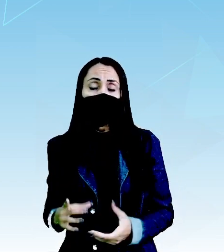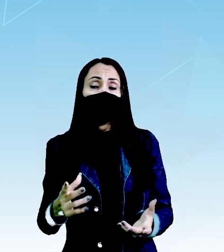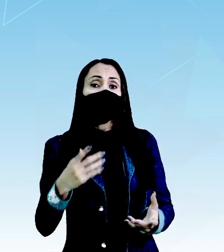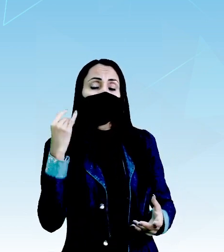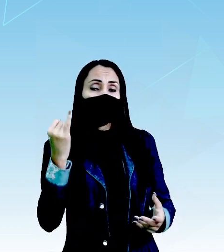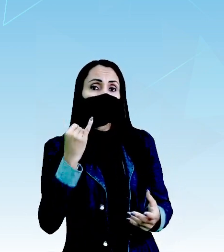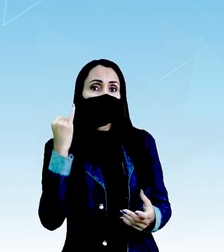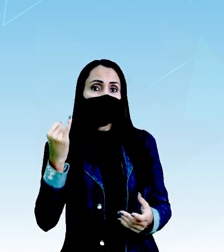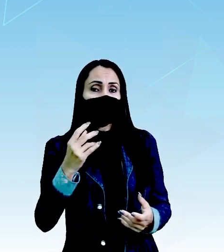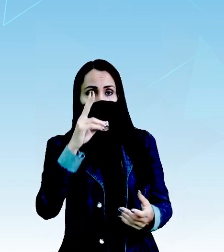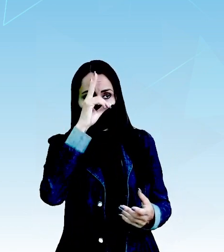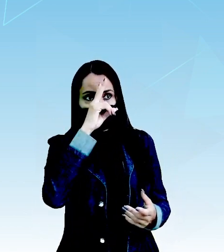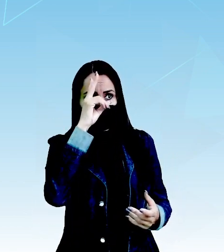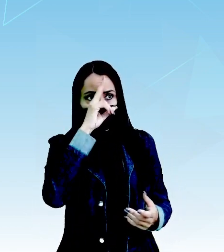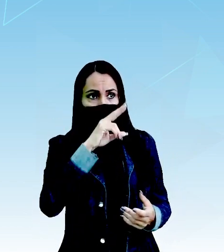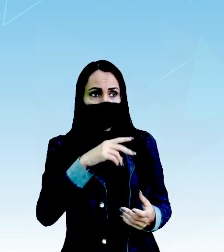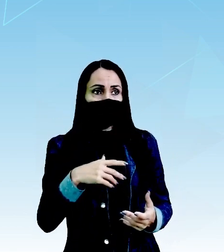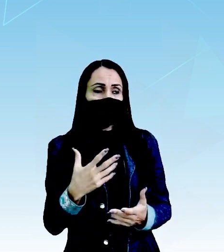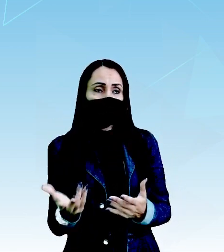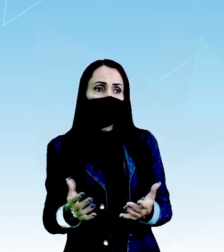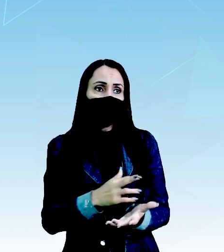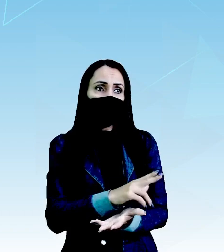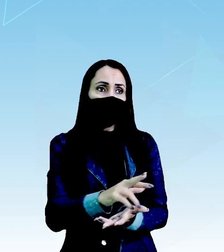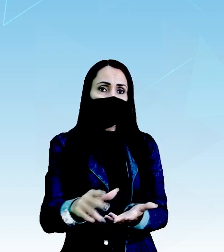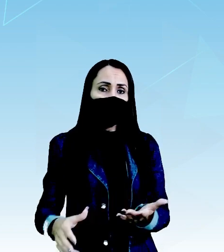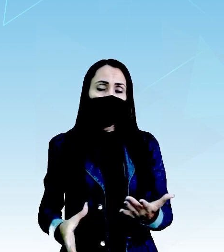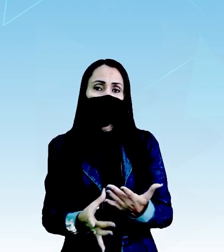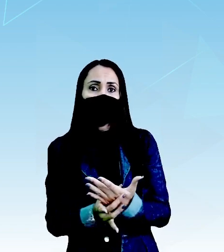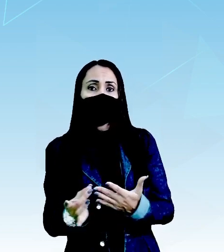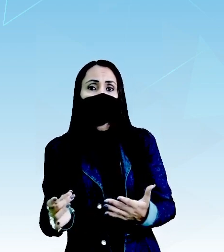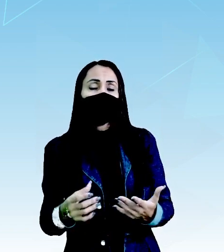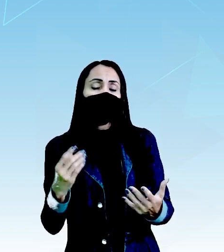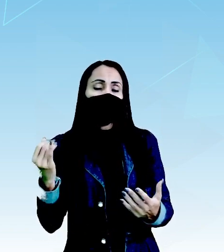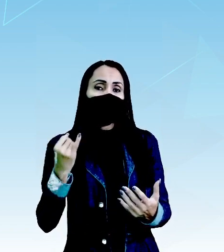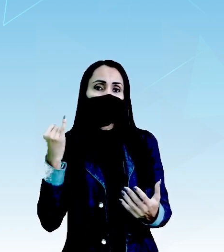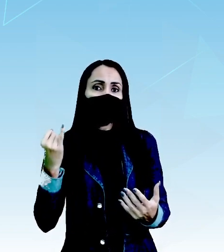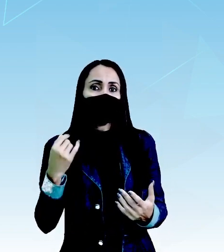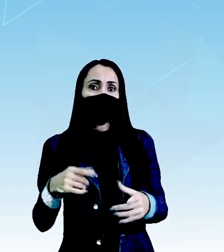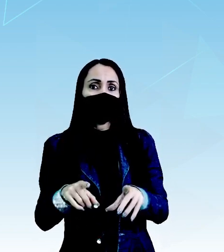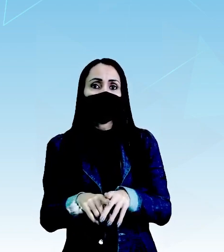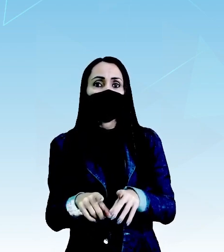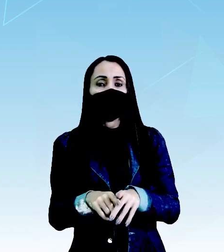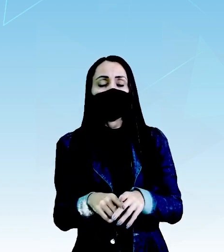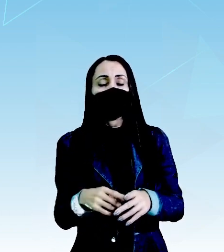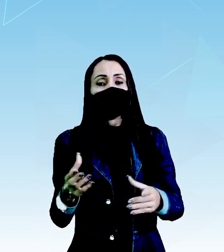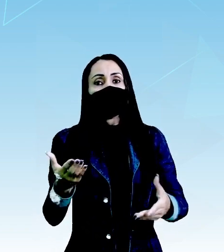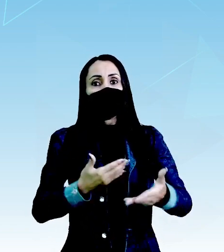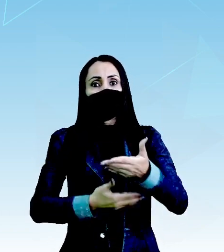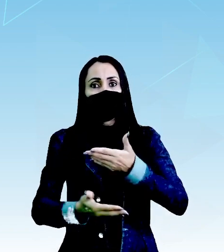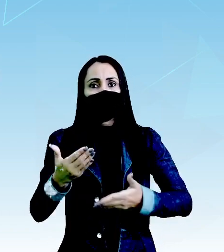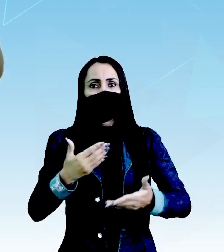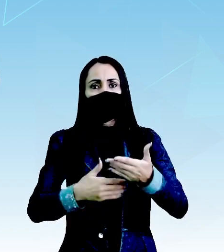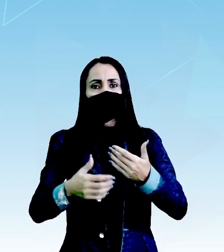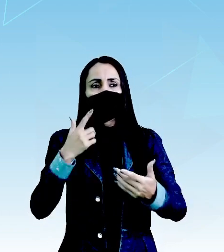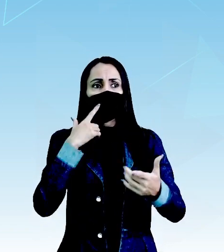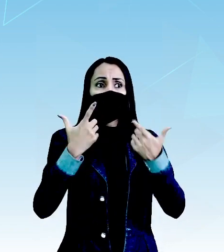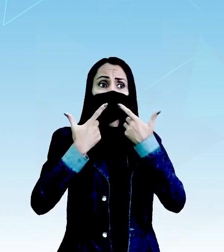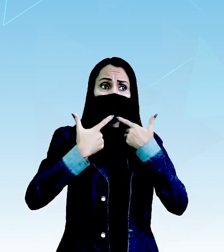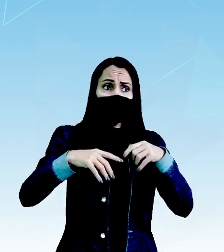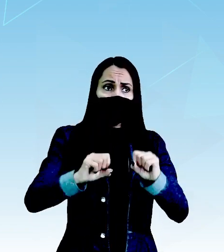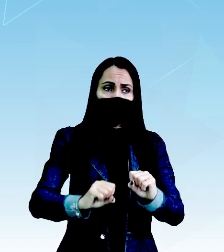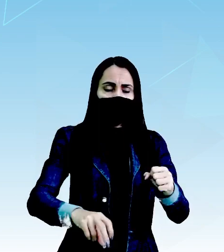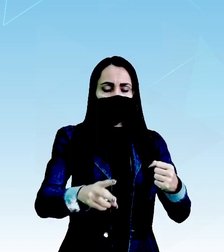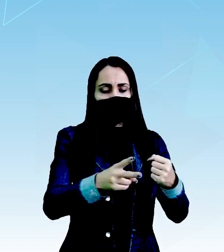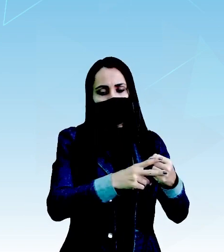quando a gente fala em multissemiose, é importante salientar que é justamente o quê? A relação das várias linguagens, a verbal, a